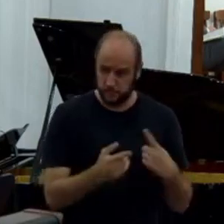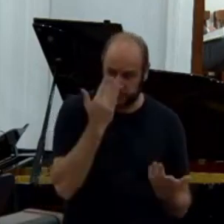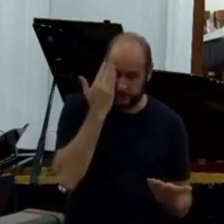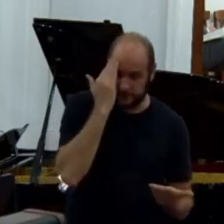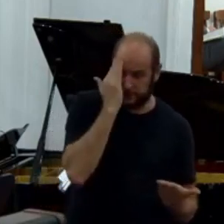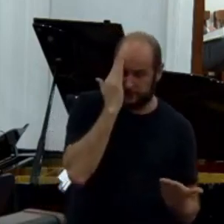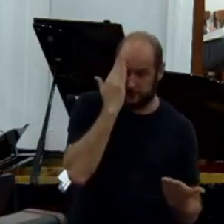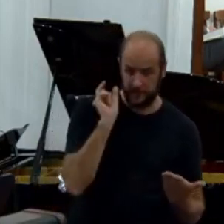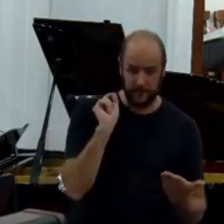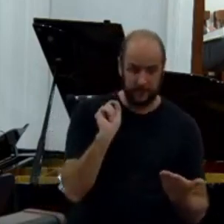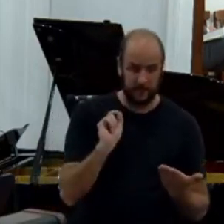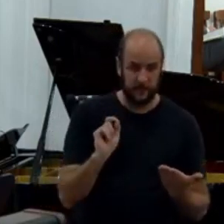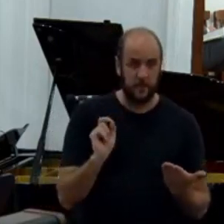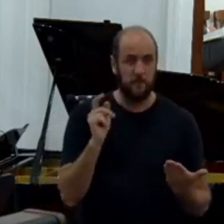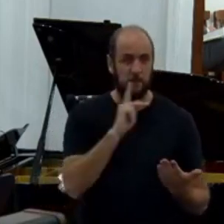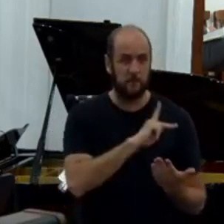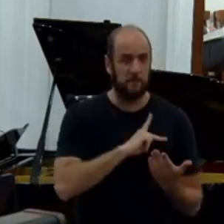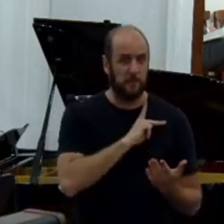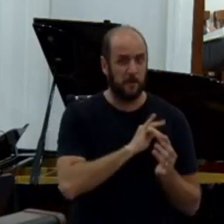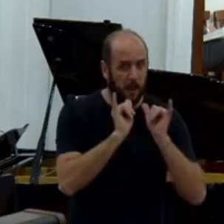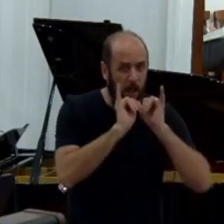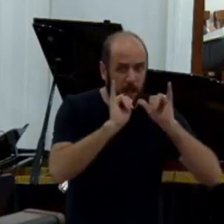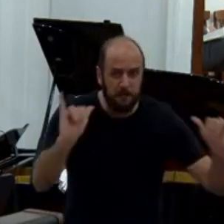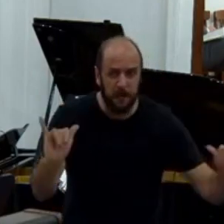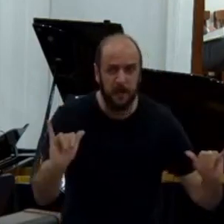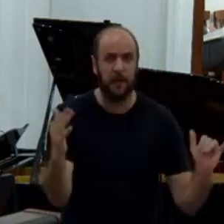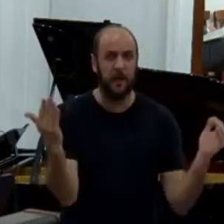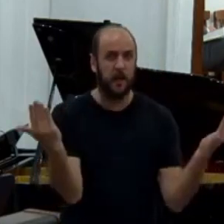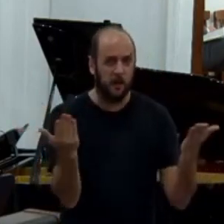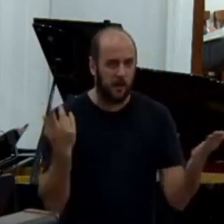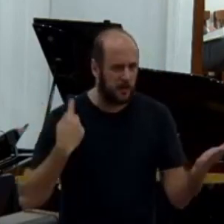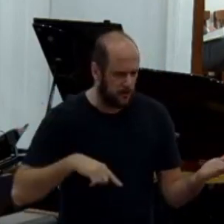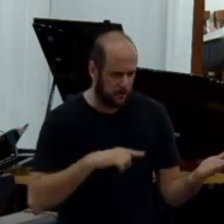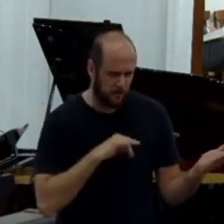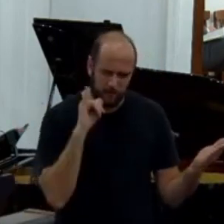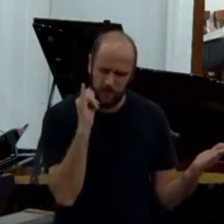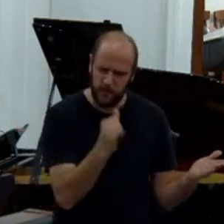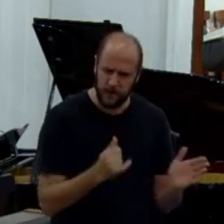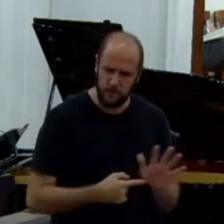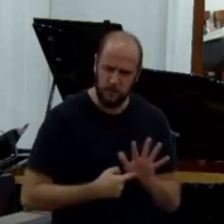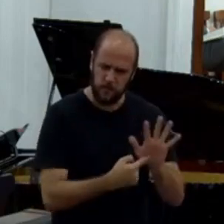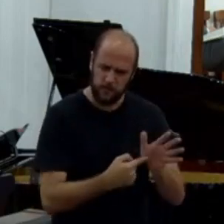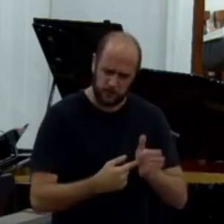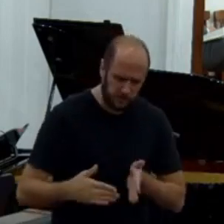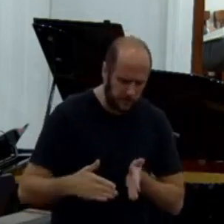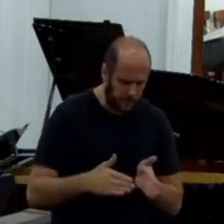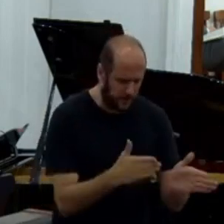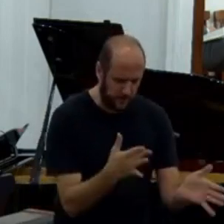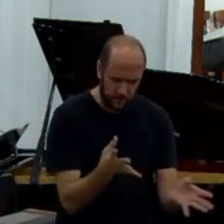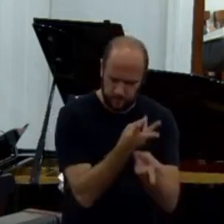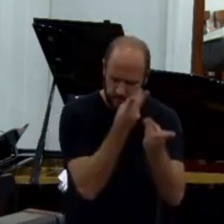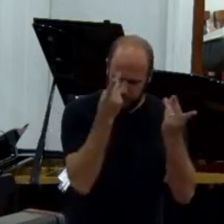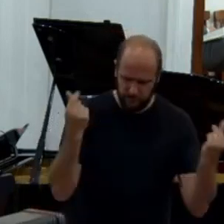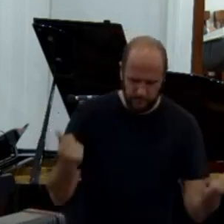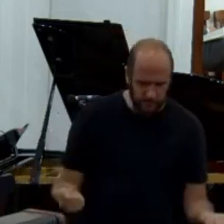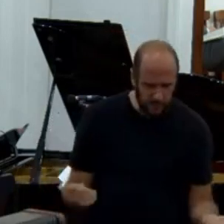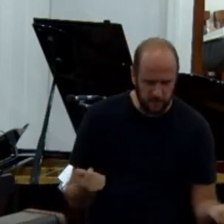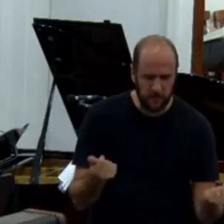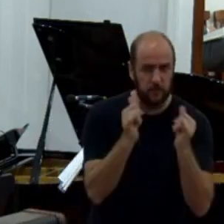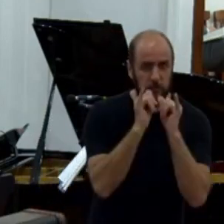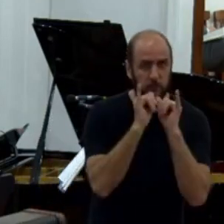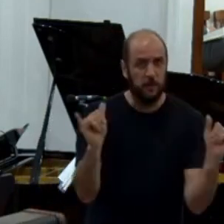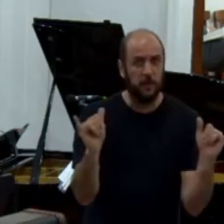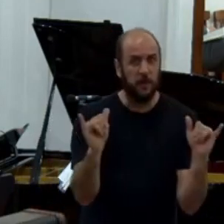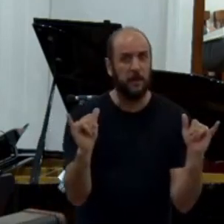a mensagem do apóstolo Paulo que chega até nós, descrevendo o caminho sobremodo excelente,